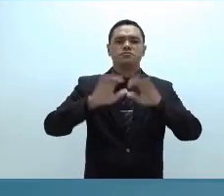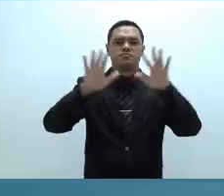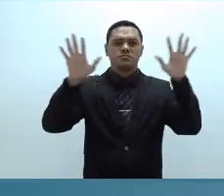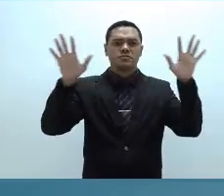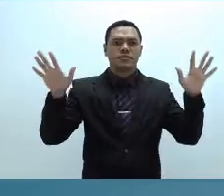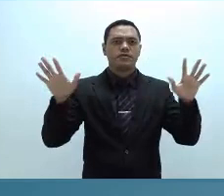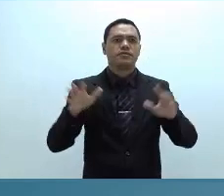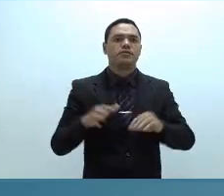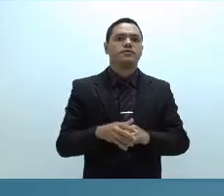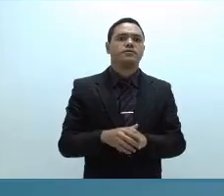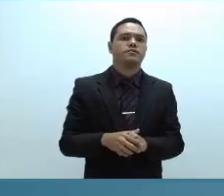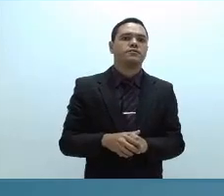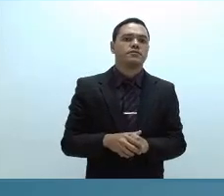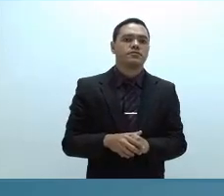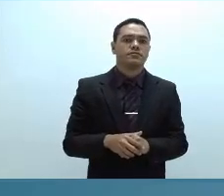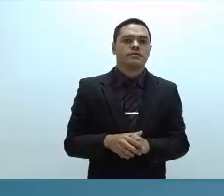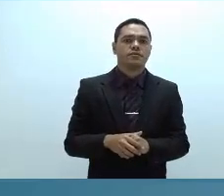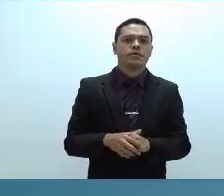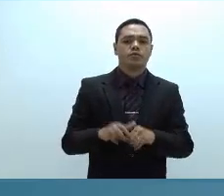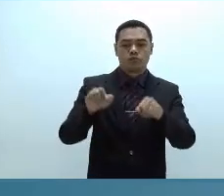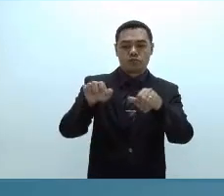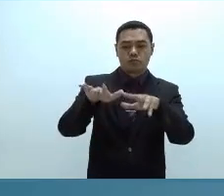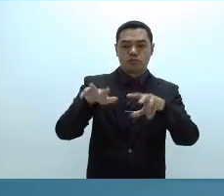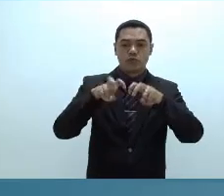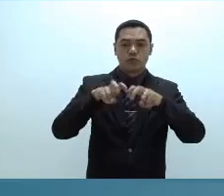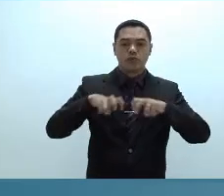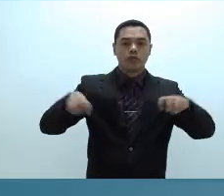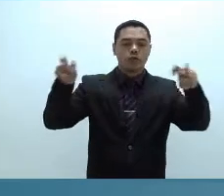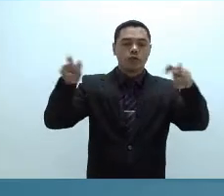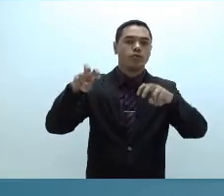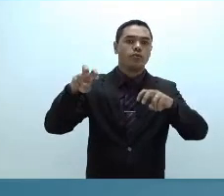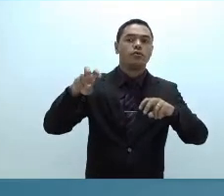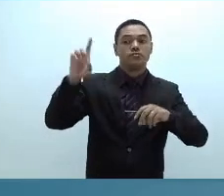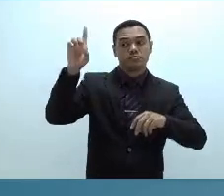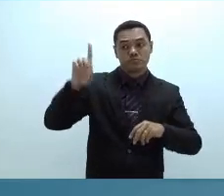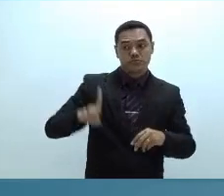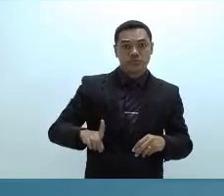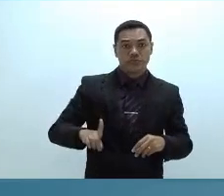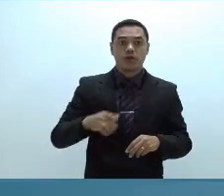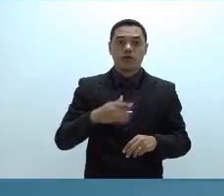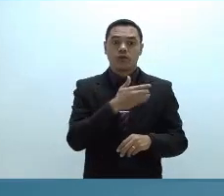de direito, a turma de direito público, sendo